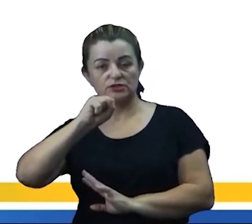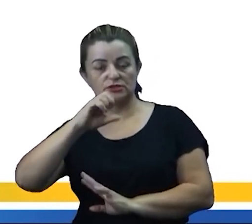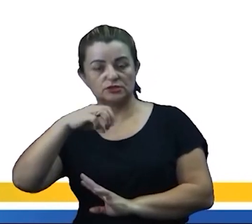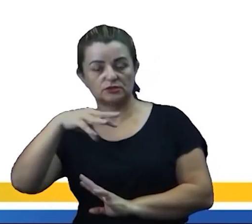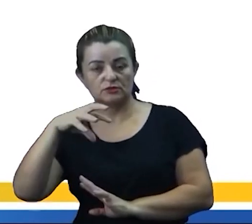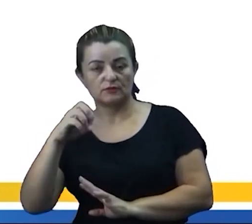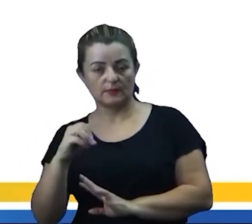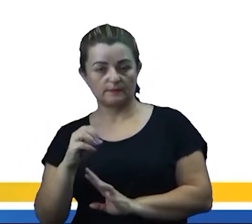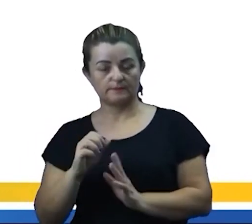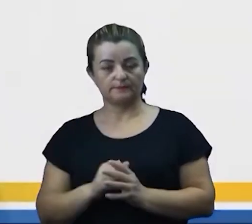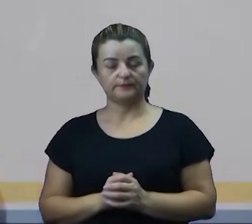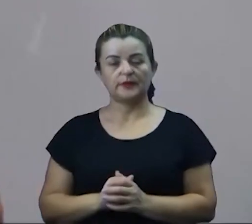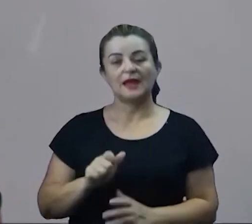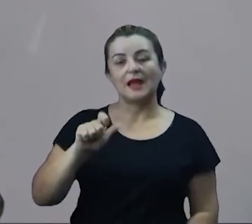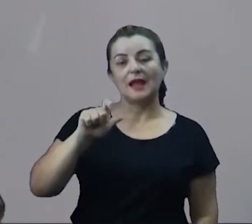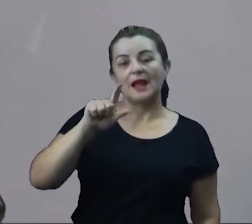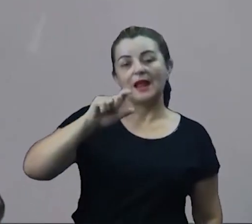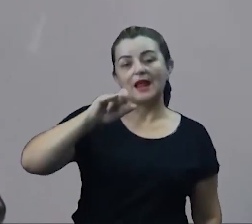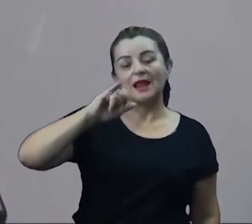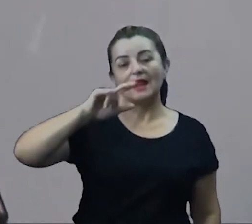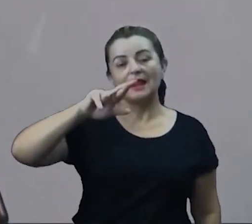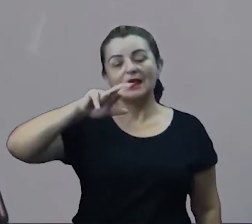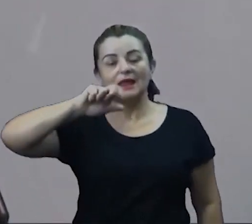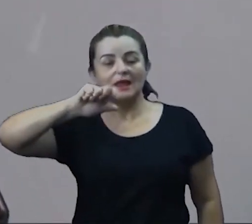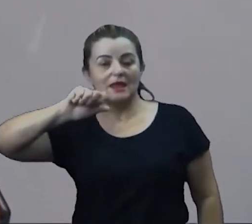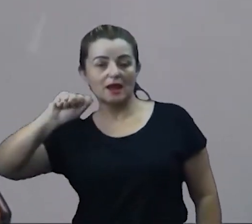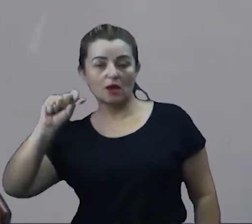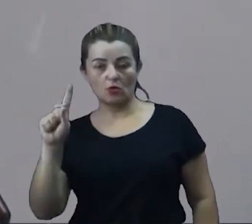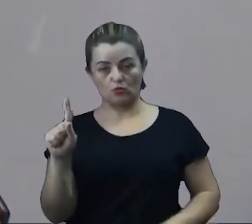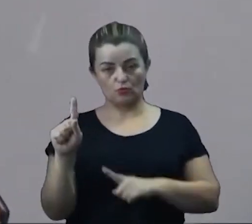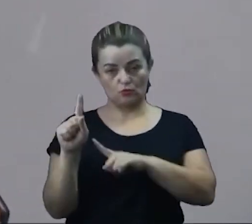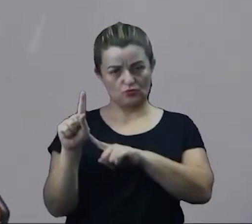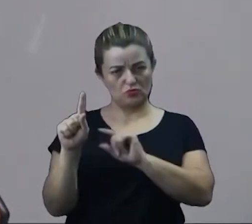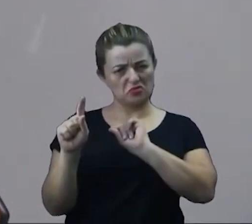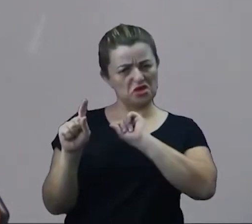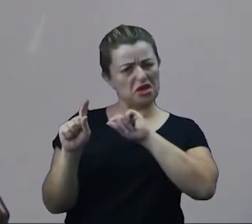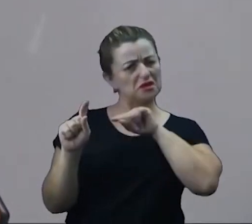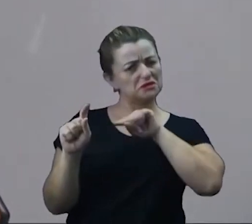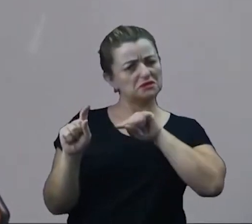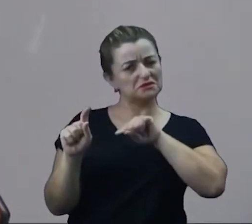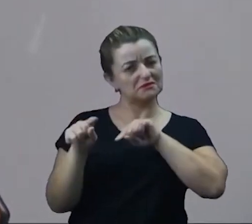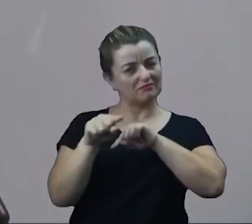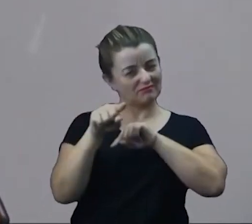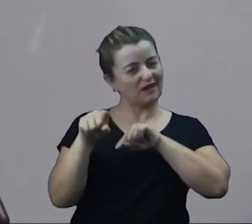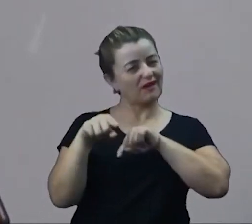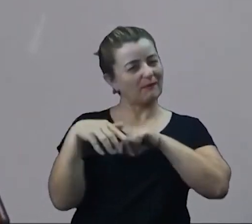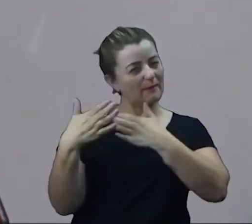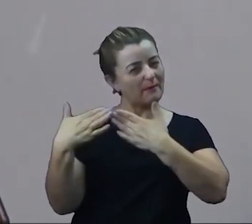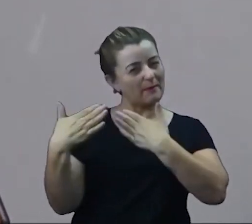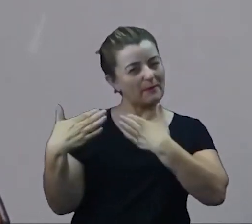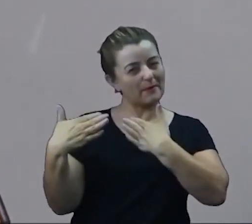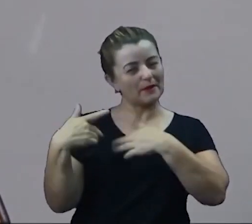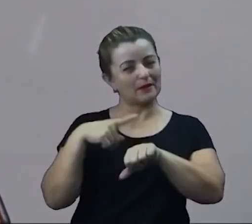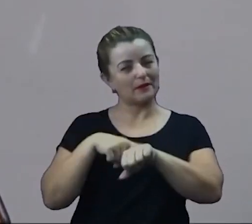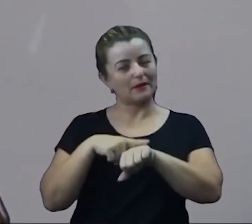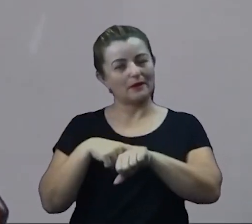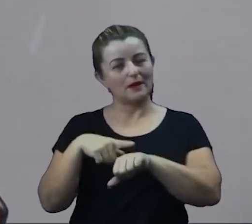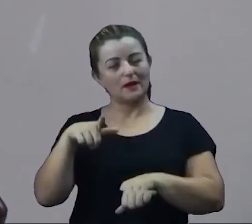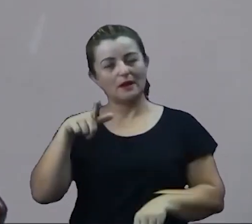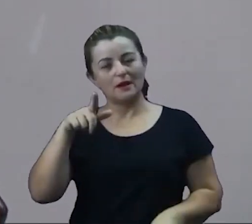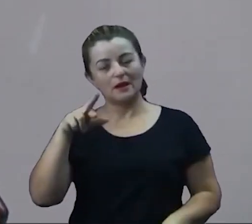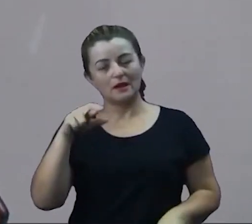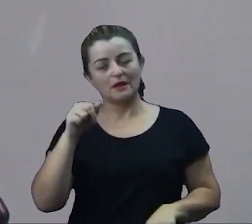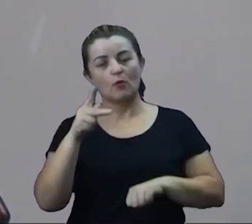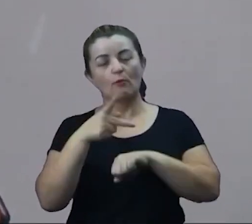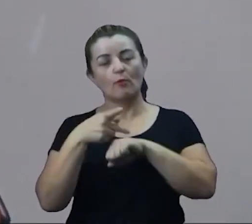observadas. Lira 1. Professor, o que é lira? Eu não lembro. Estava conversando na hora da aula, hein? Lira nada mais é do que